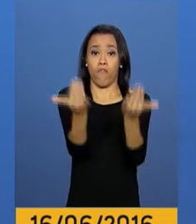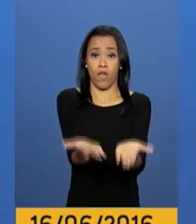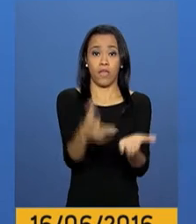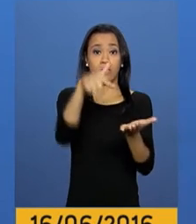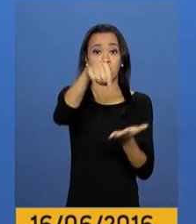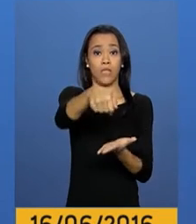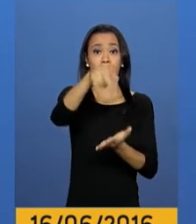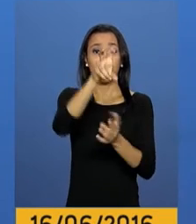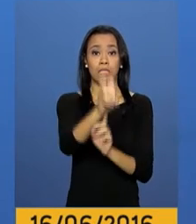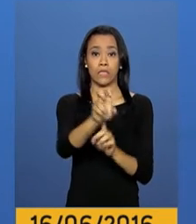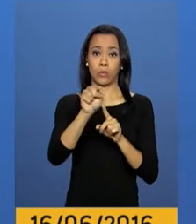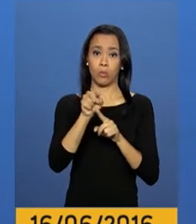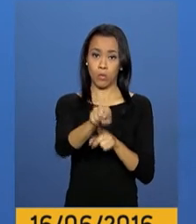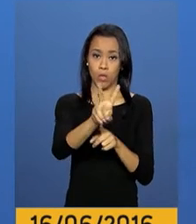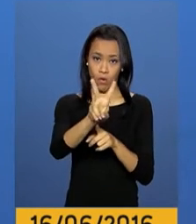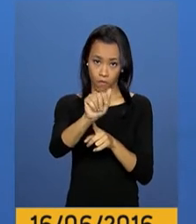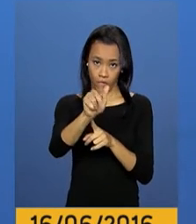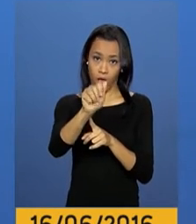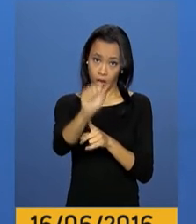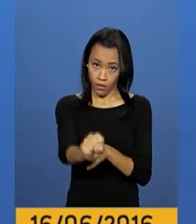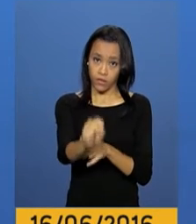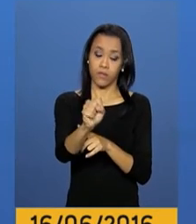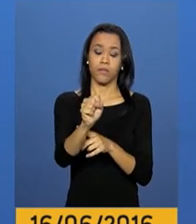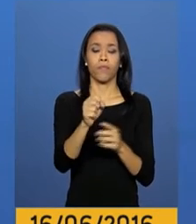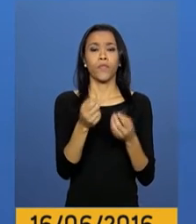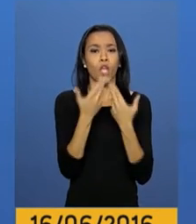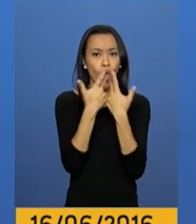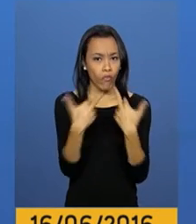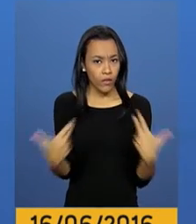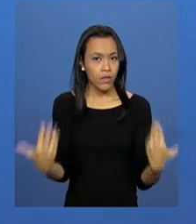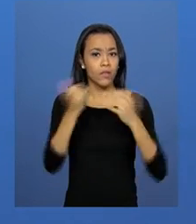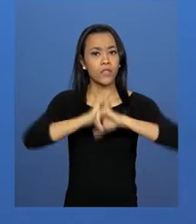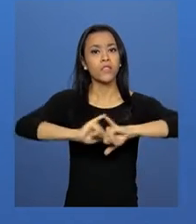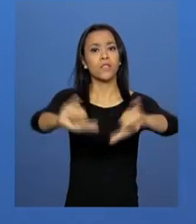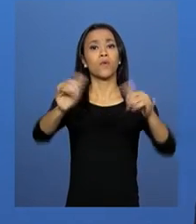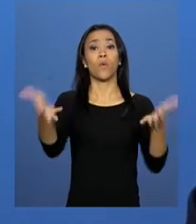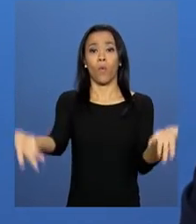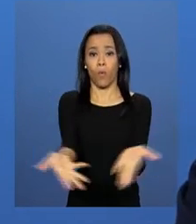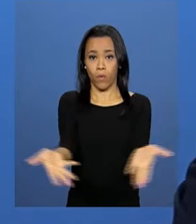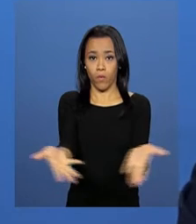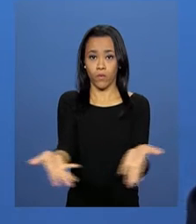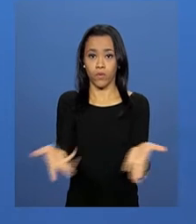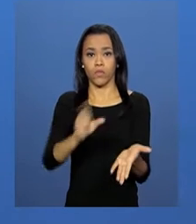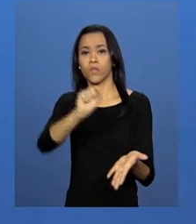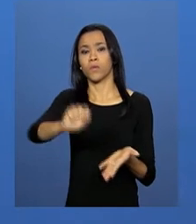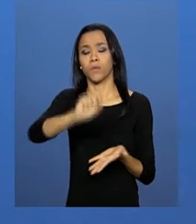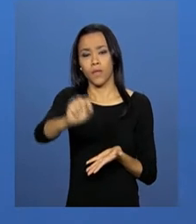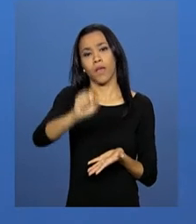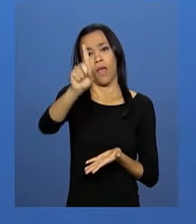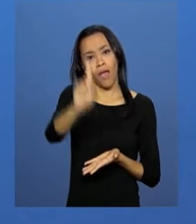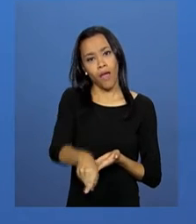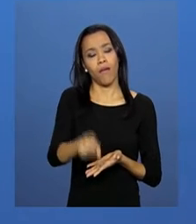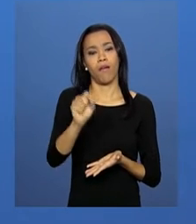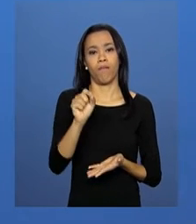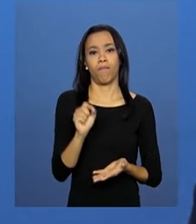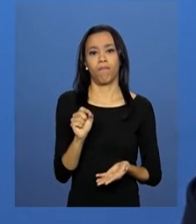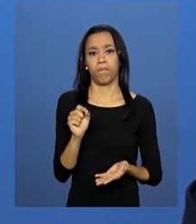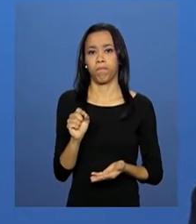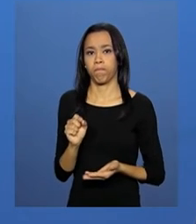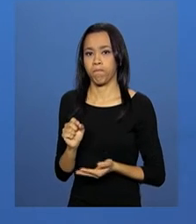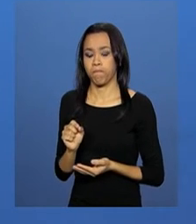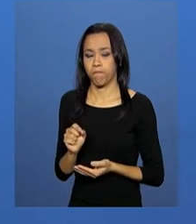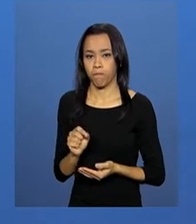vagas. Dentre as novidades que nós anunciamos hoje, está a da elevação